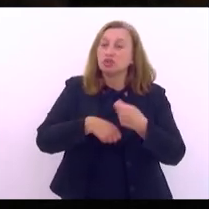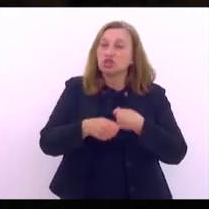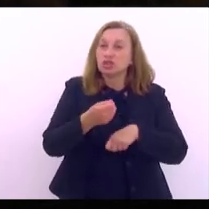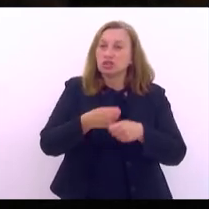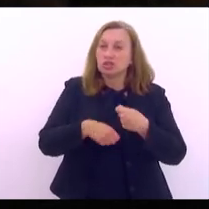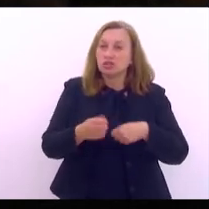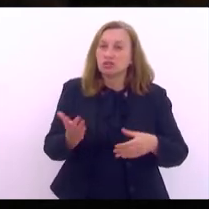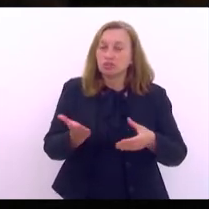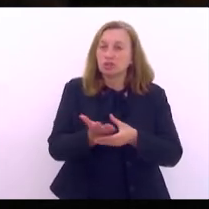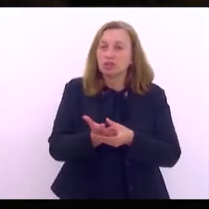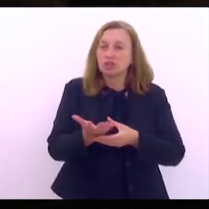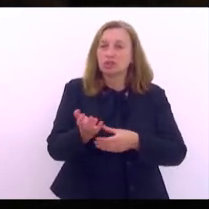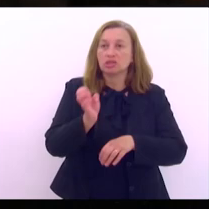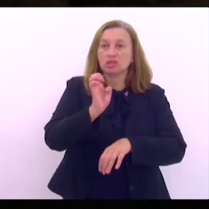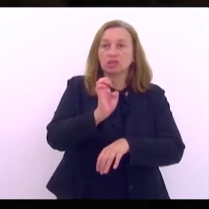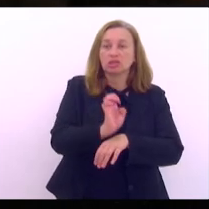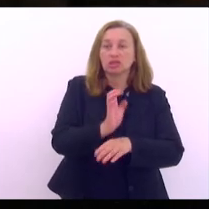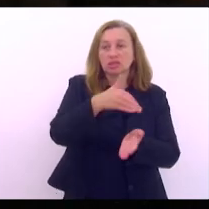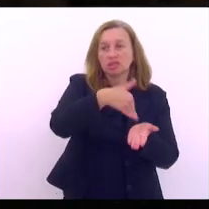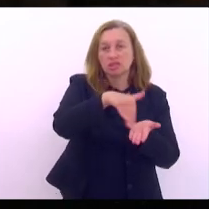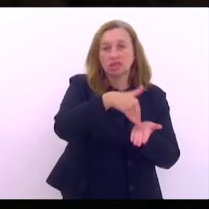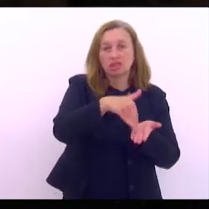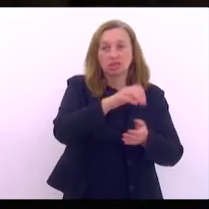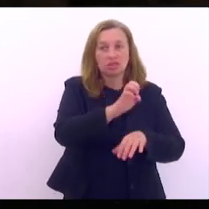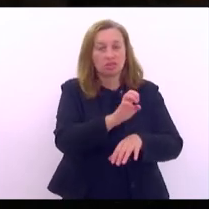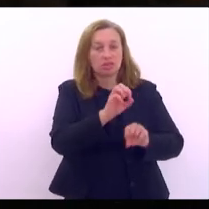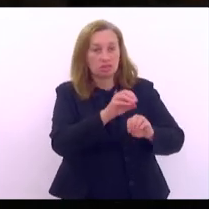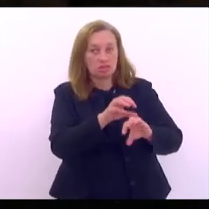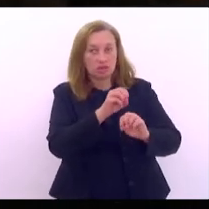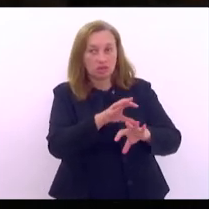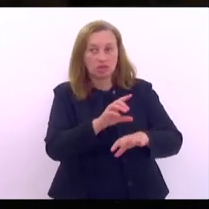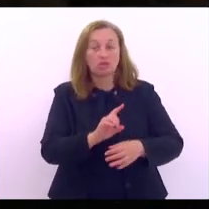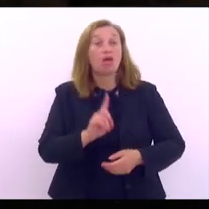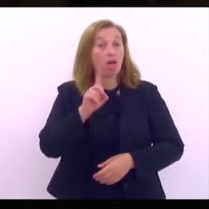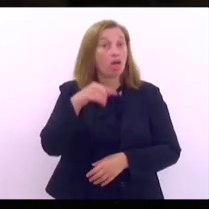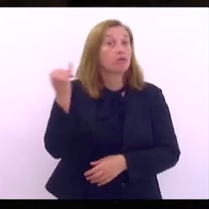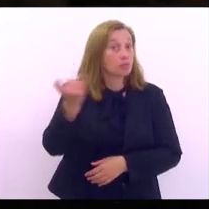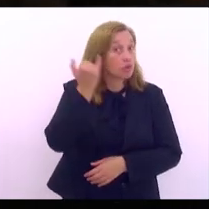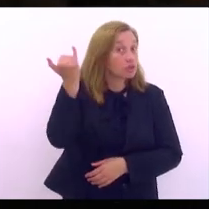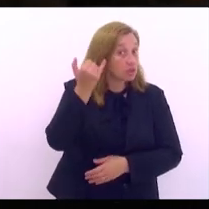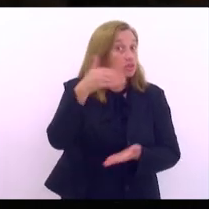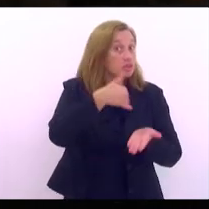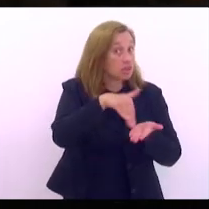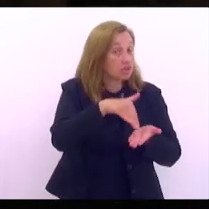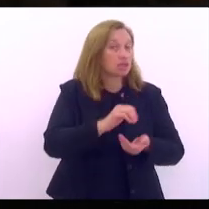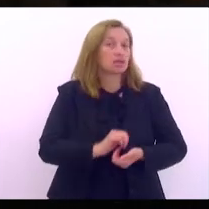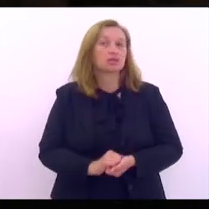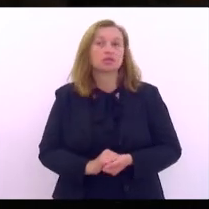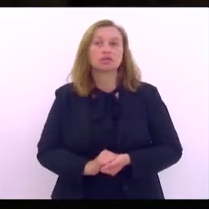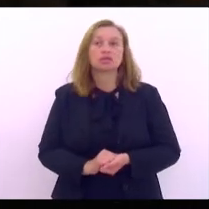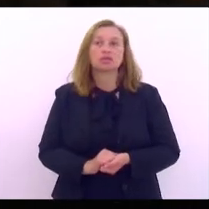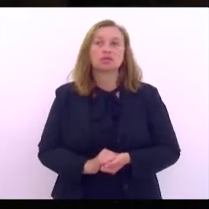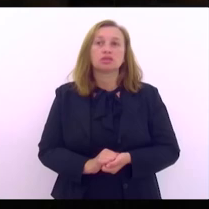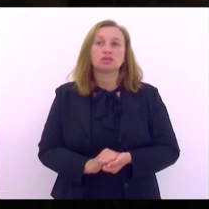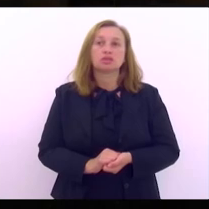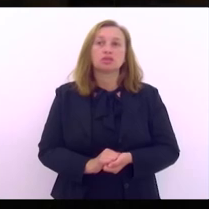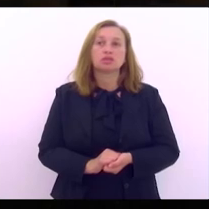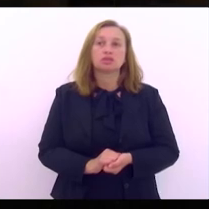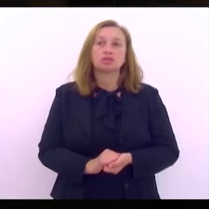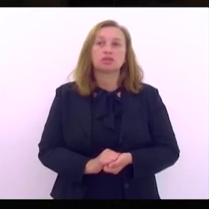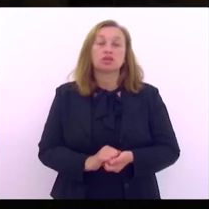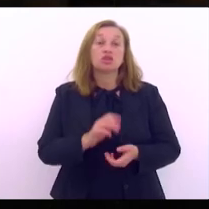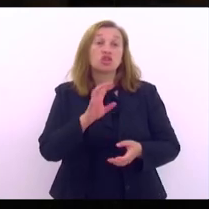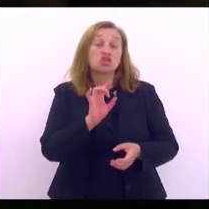Educação e que não fique apenas, isso é muito importante, secretária, não fique apenas